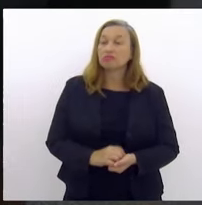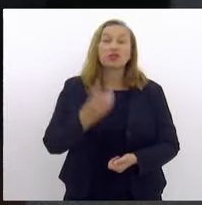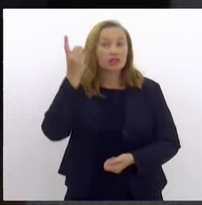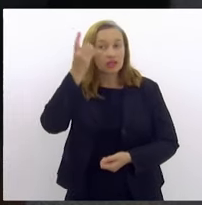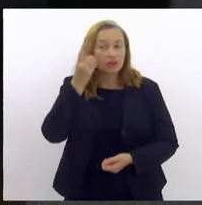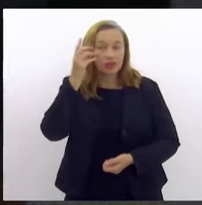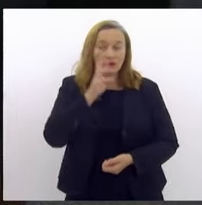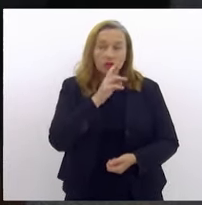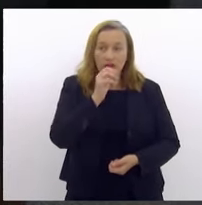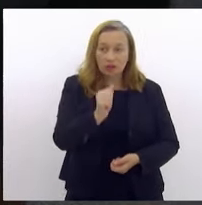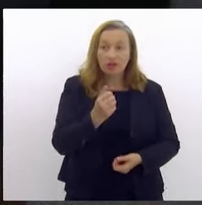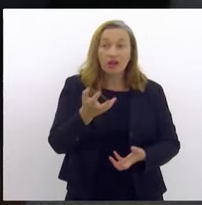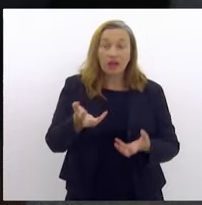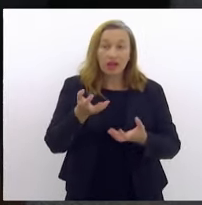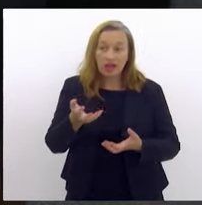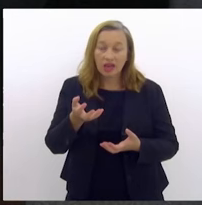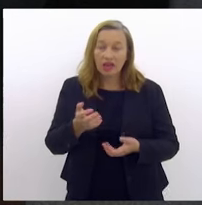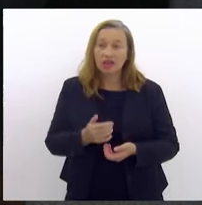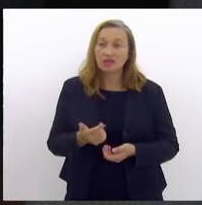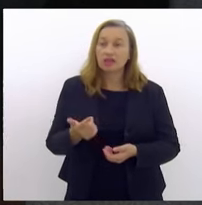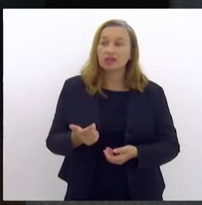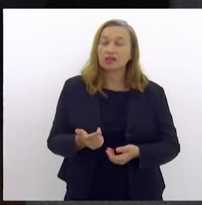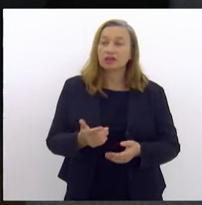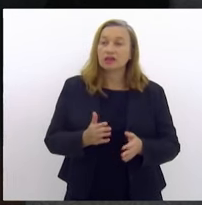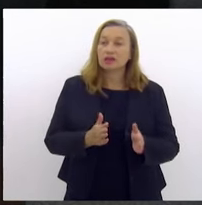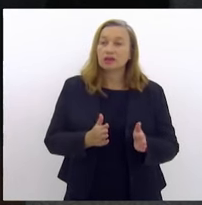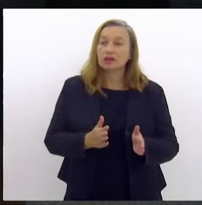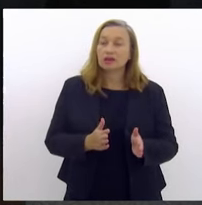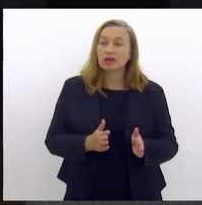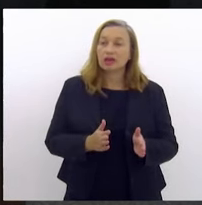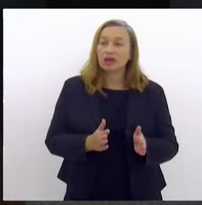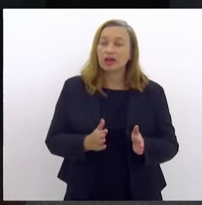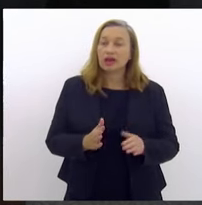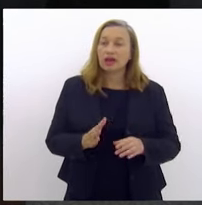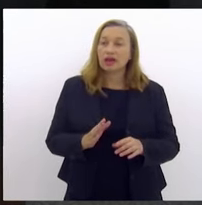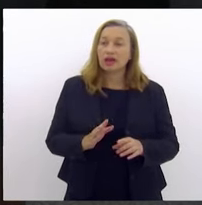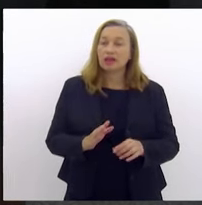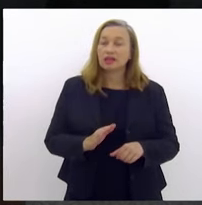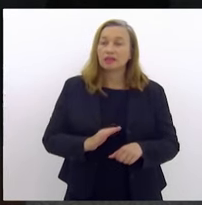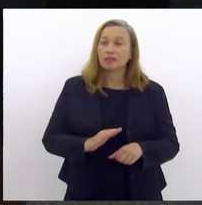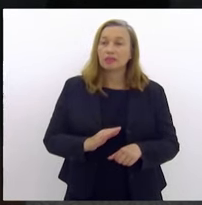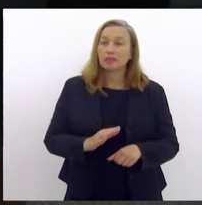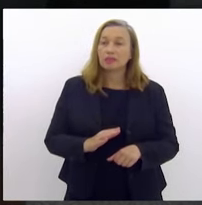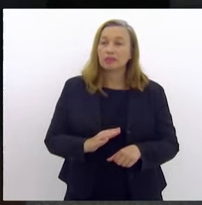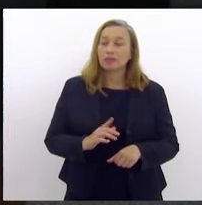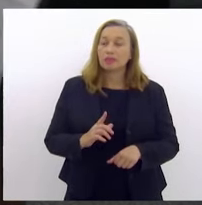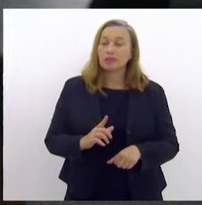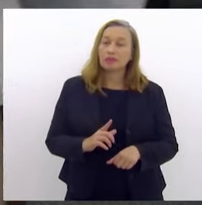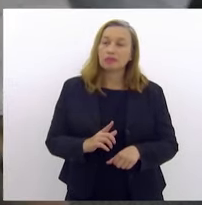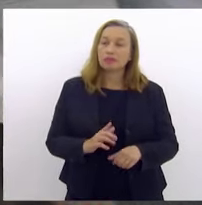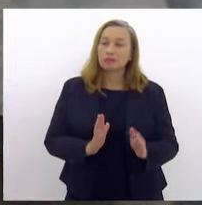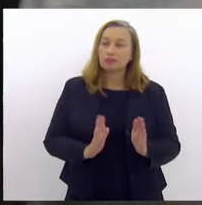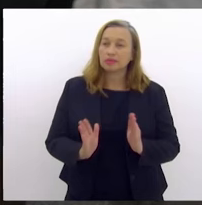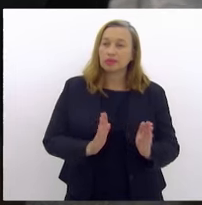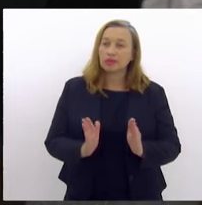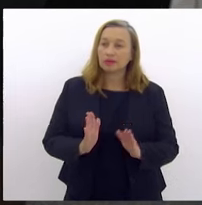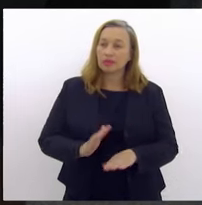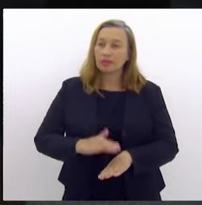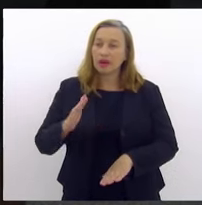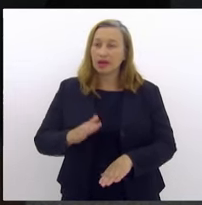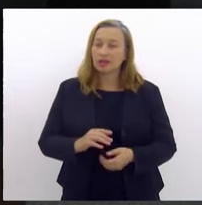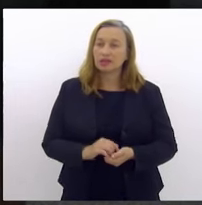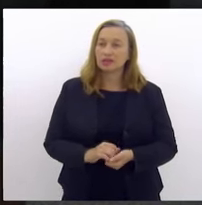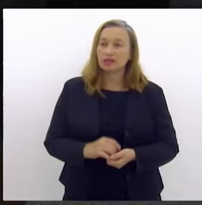Deputado Amorim quer revogar o decreto-lei que delegou